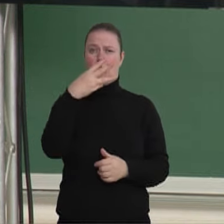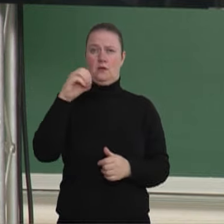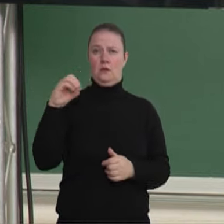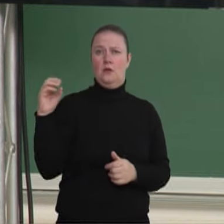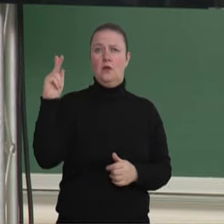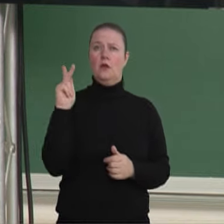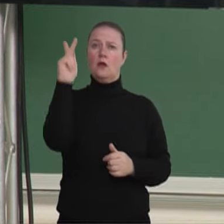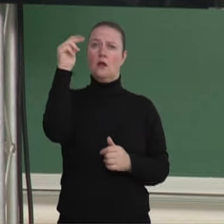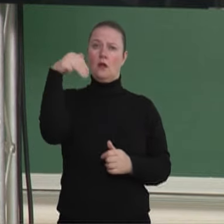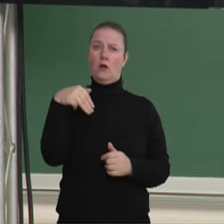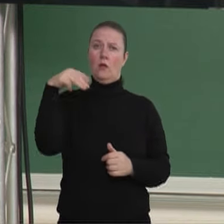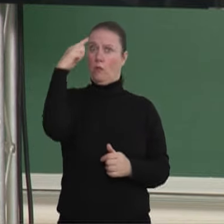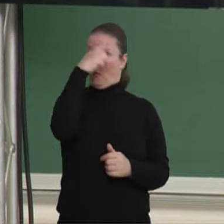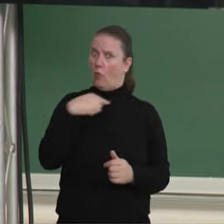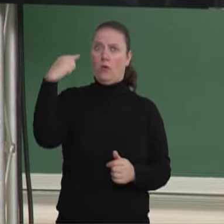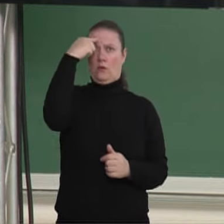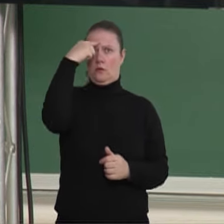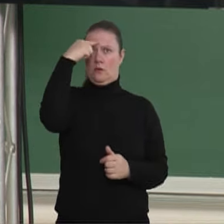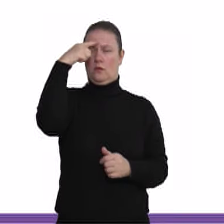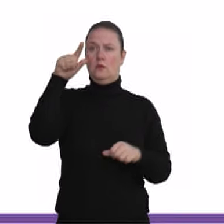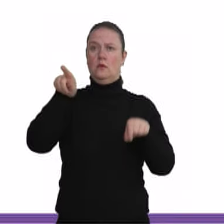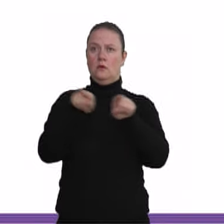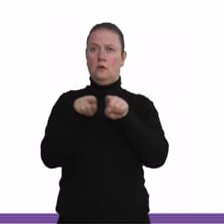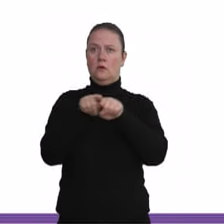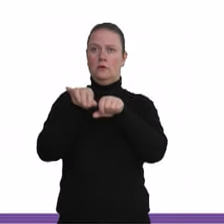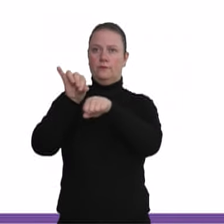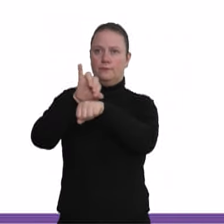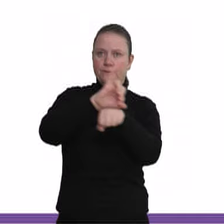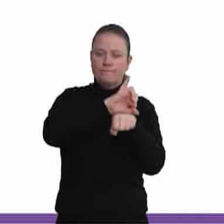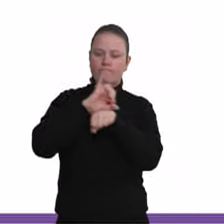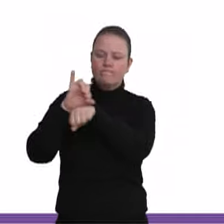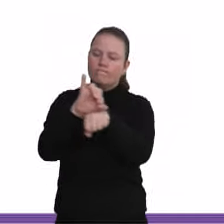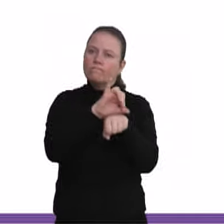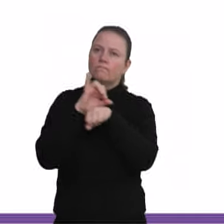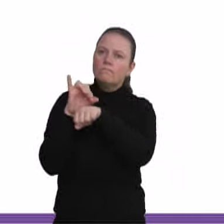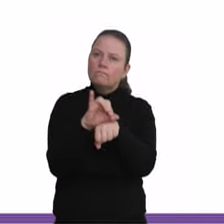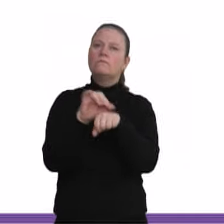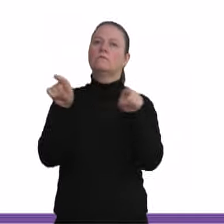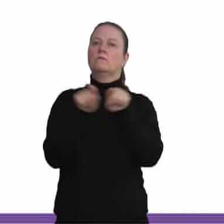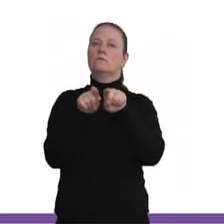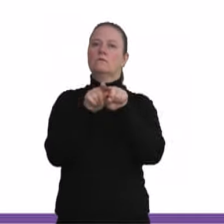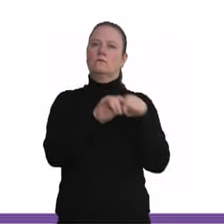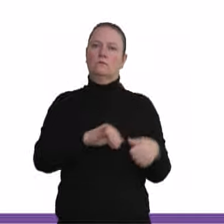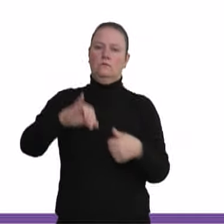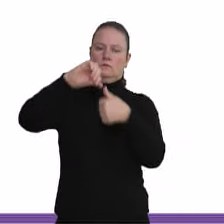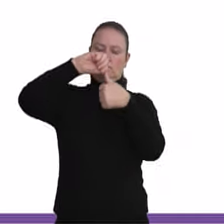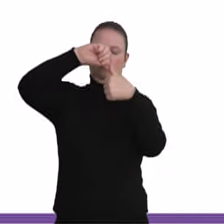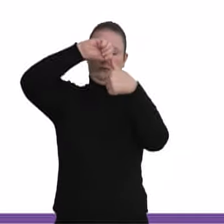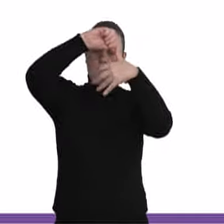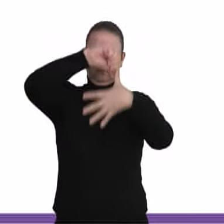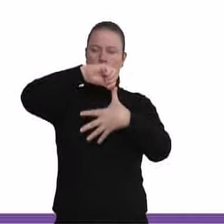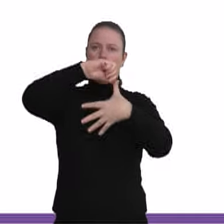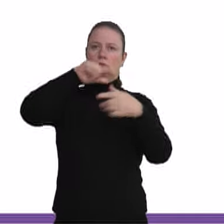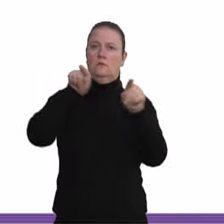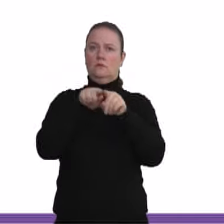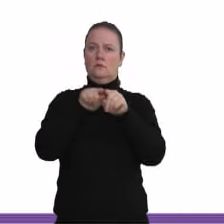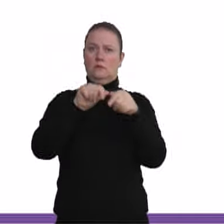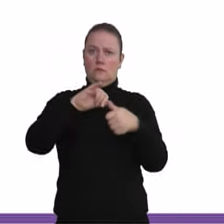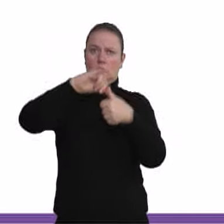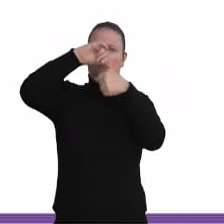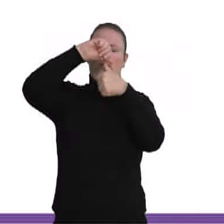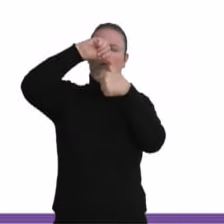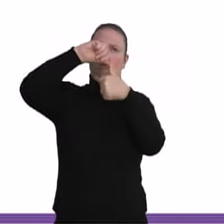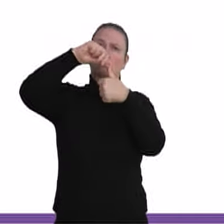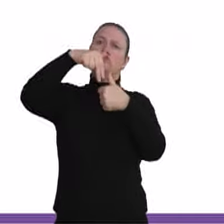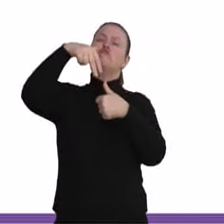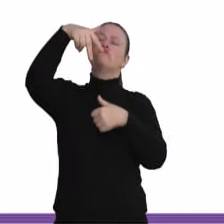aqui. As ilhas que você tem aqui na região da América Latina ou América Central, avançando dos Estados Unidos adentro, certo?